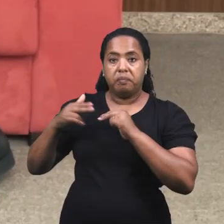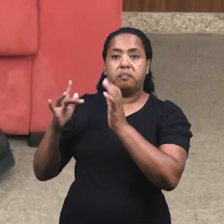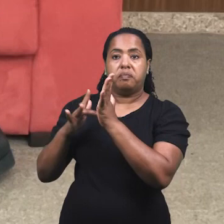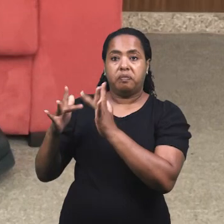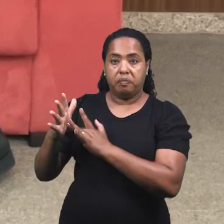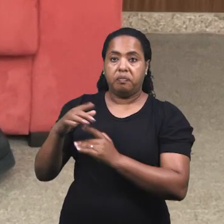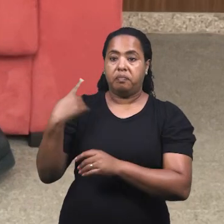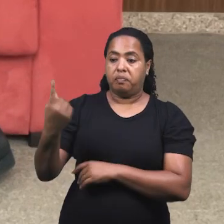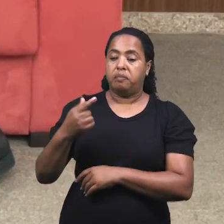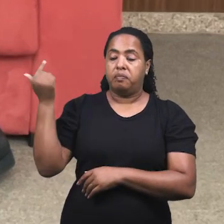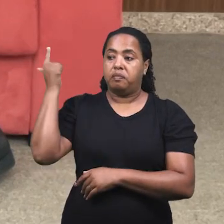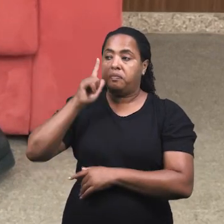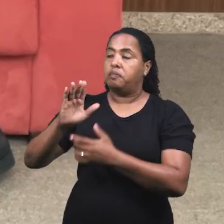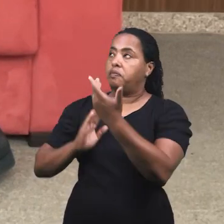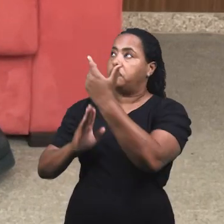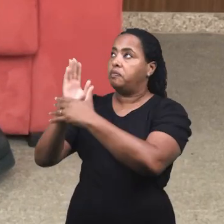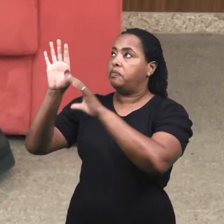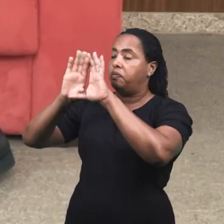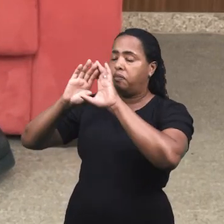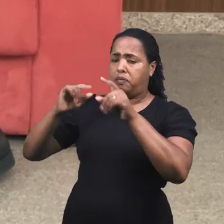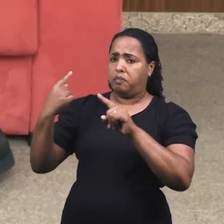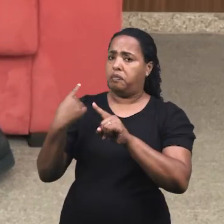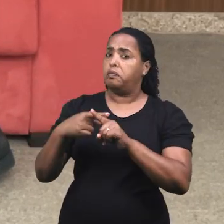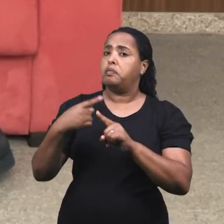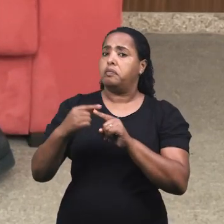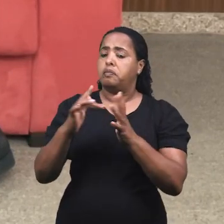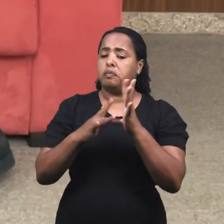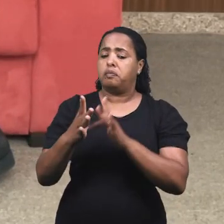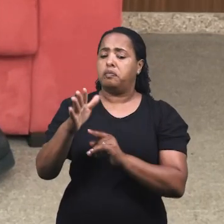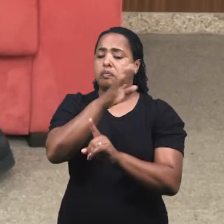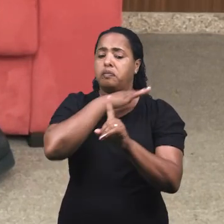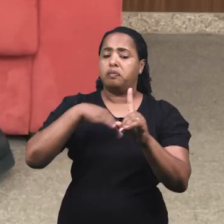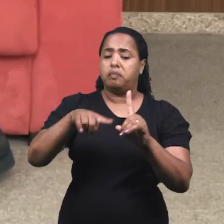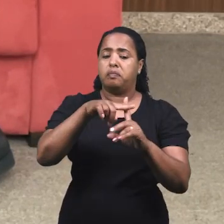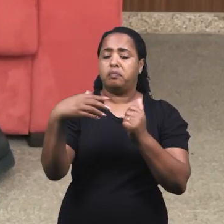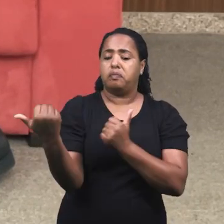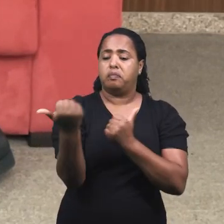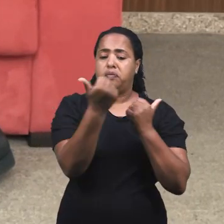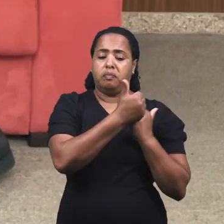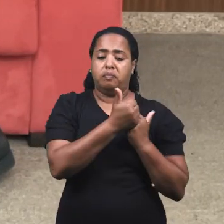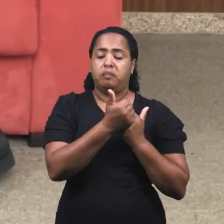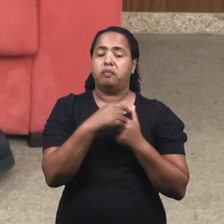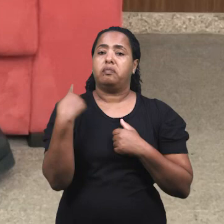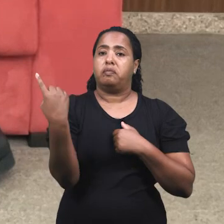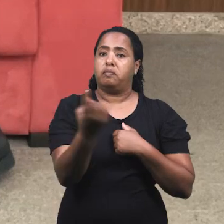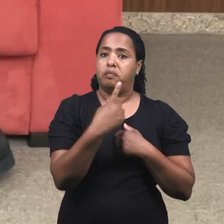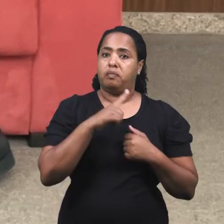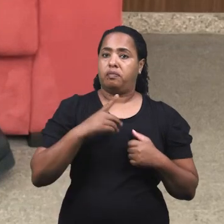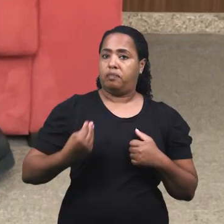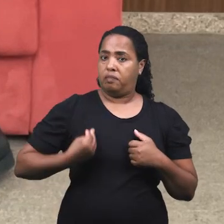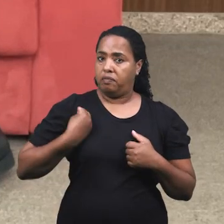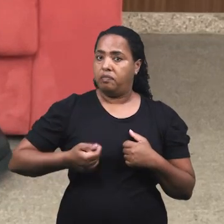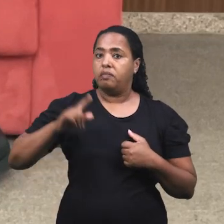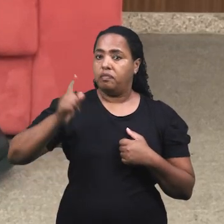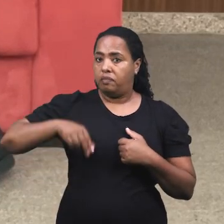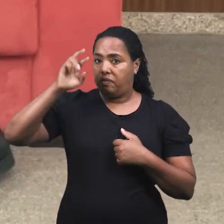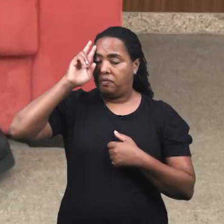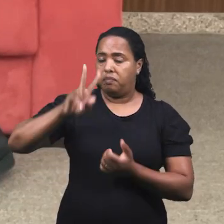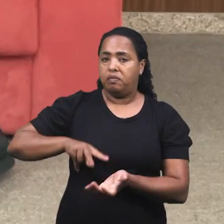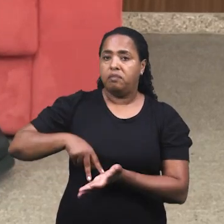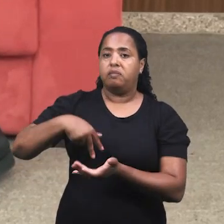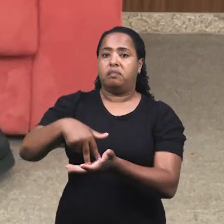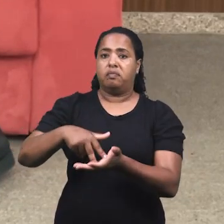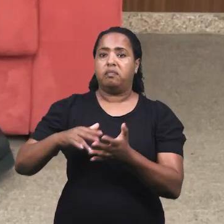vida eterna, é através dele que nós chegaremos à terra prometida, aquele que foi morto no lugar das nossas vidas para que